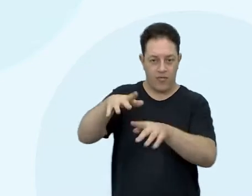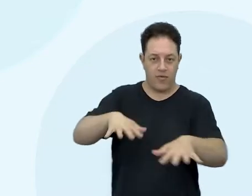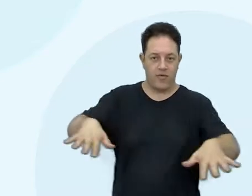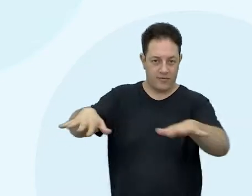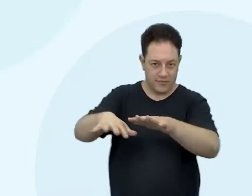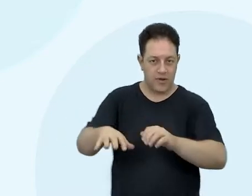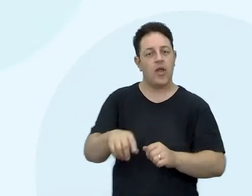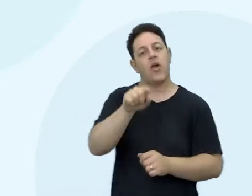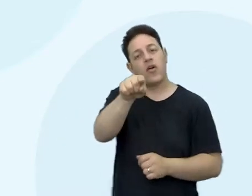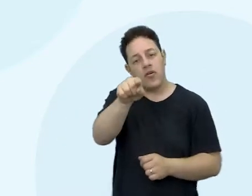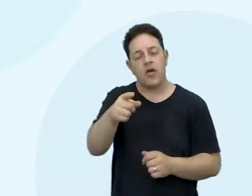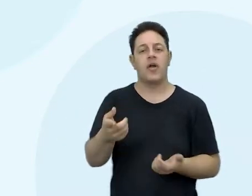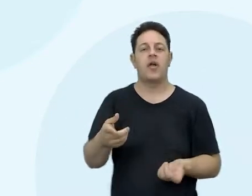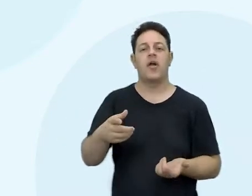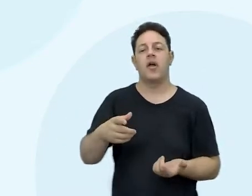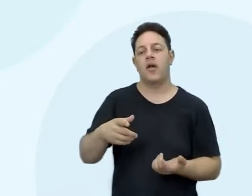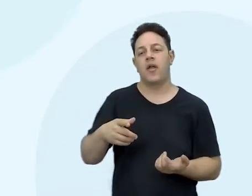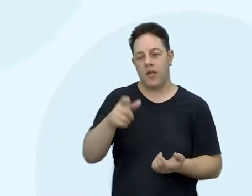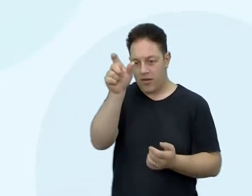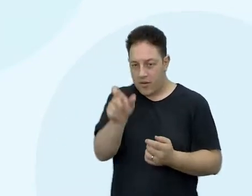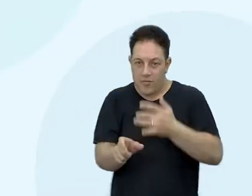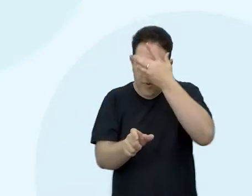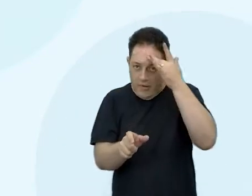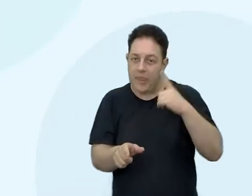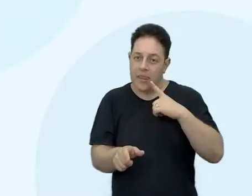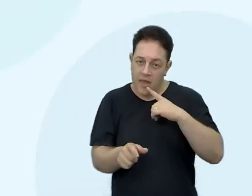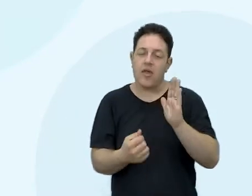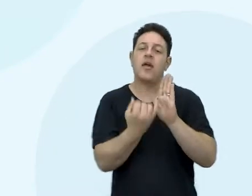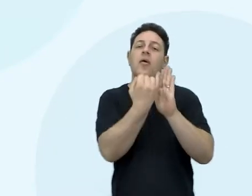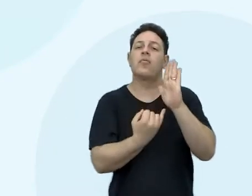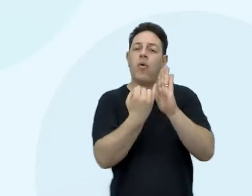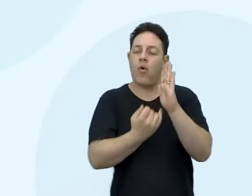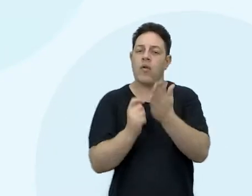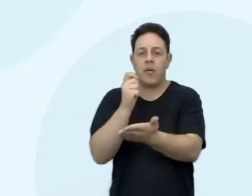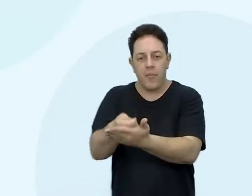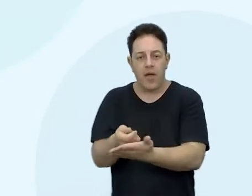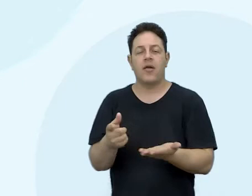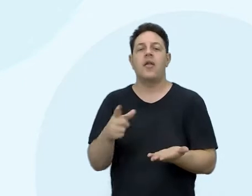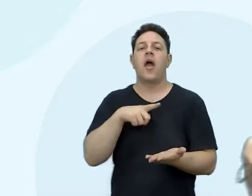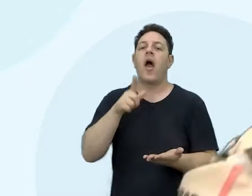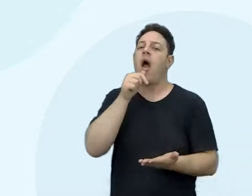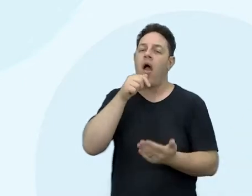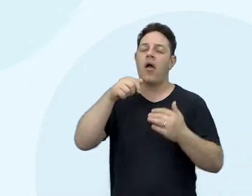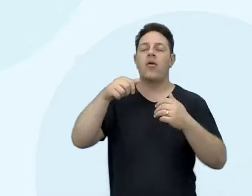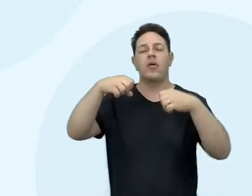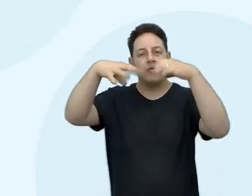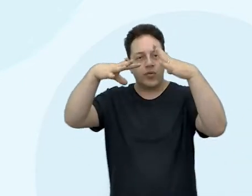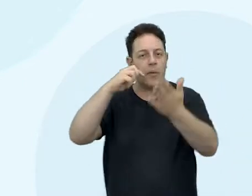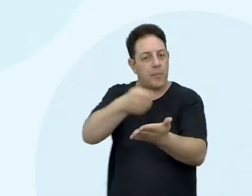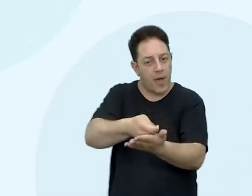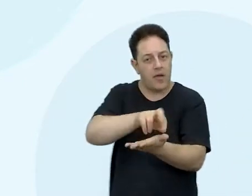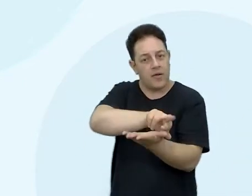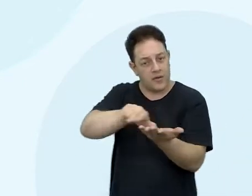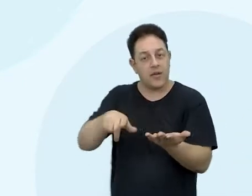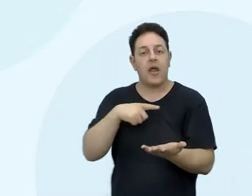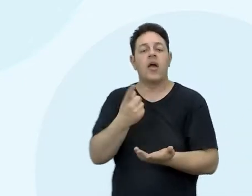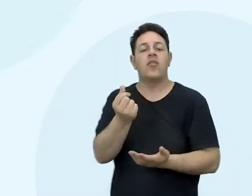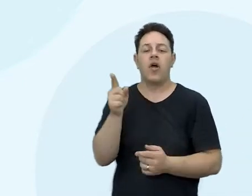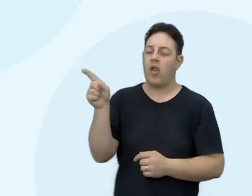você cidadão, você paga imposto, né, você paga conta de luz e tudo mais, e é cobrado